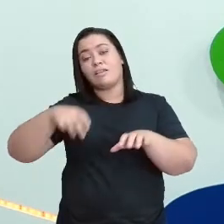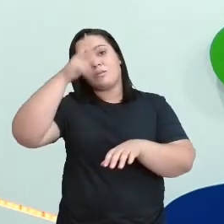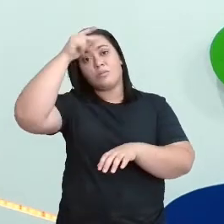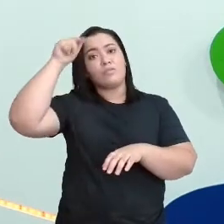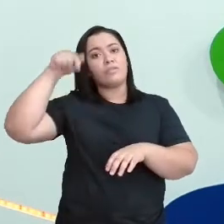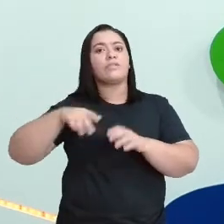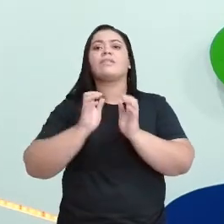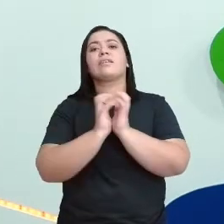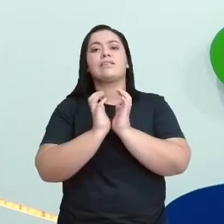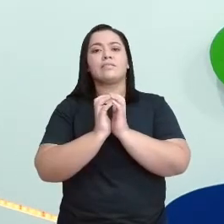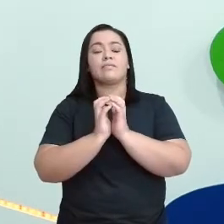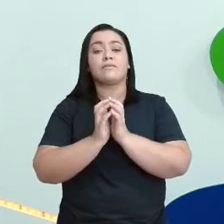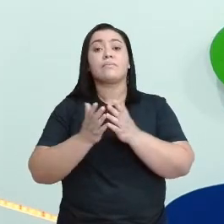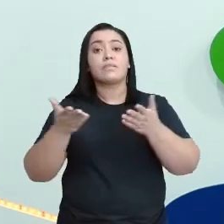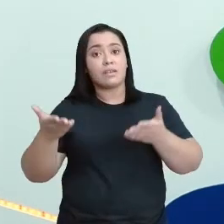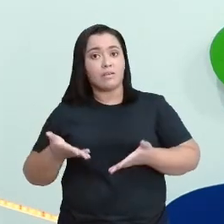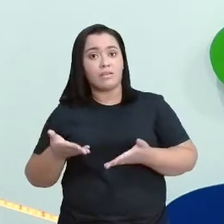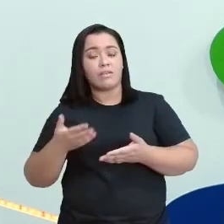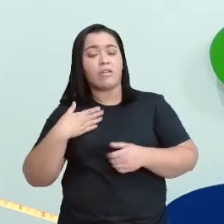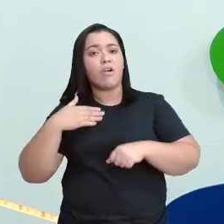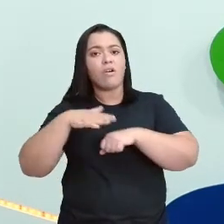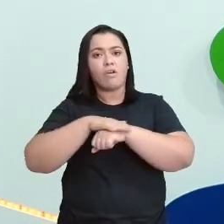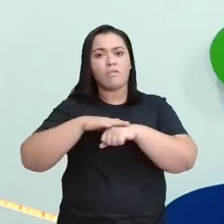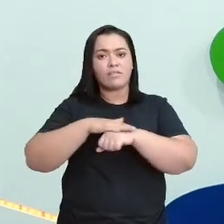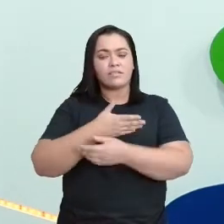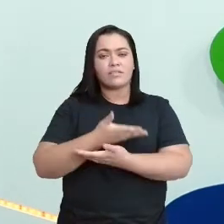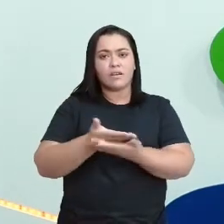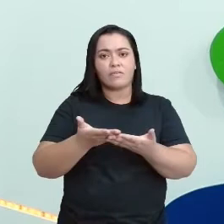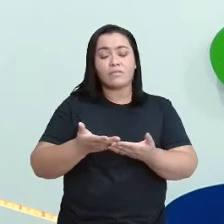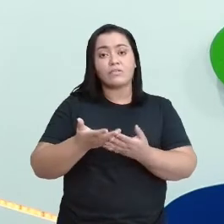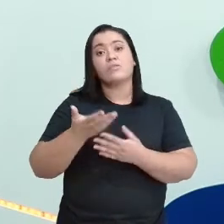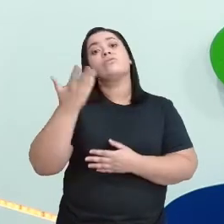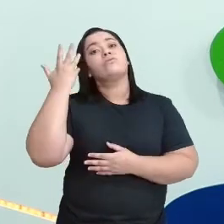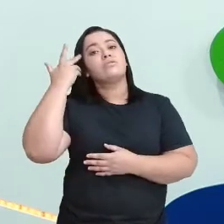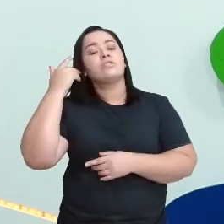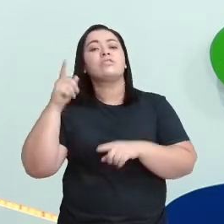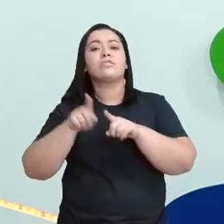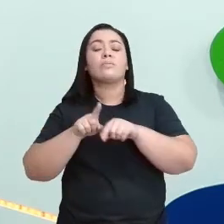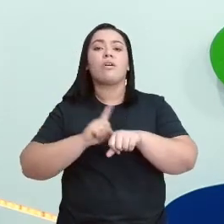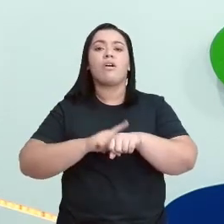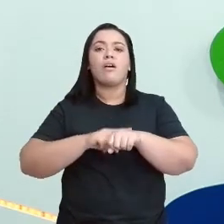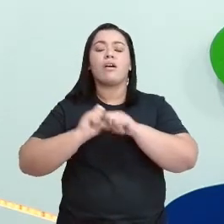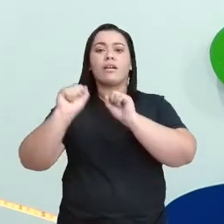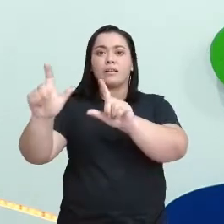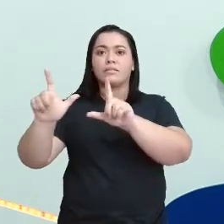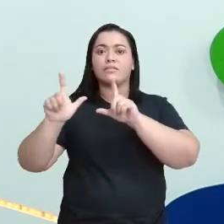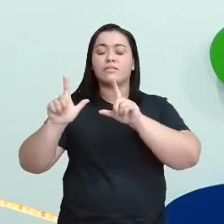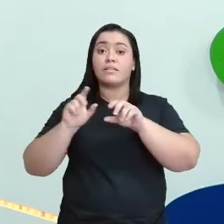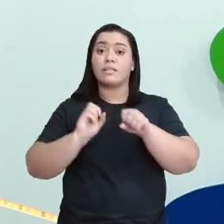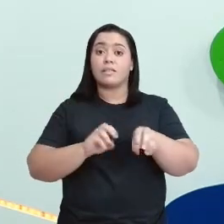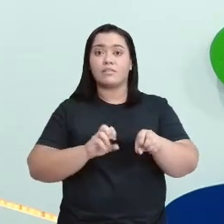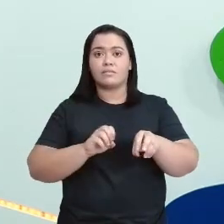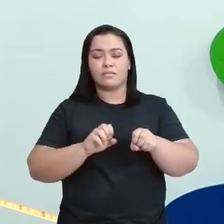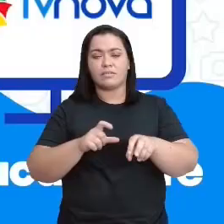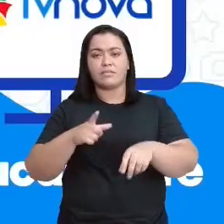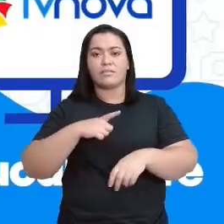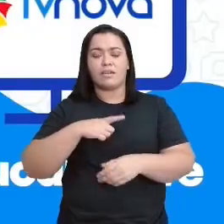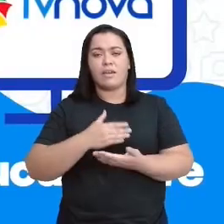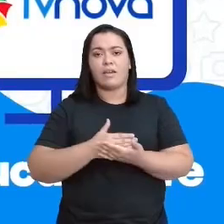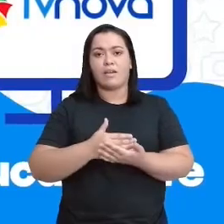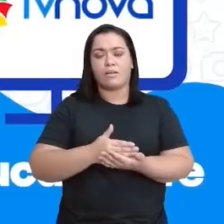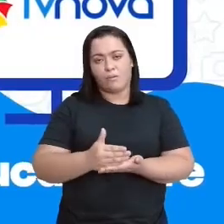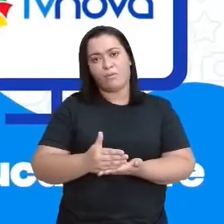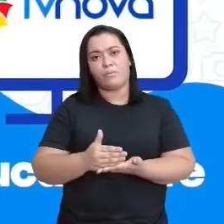Recife. Mas desta vez eu venho conversar com vocês sobre os dias e horários de exibição das aulas para os anos iniciais.